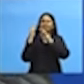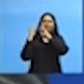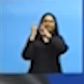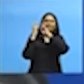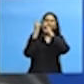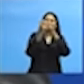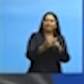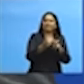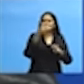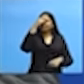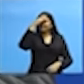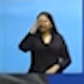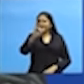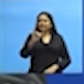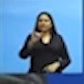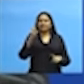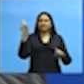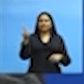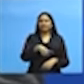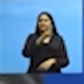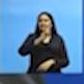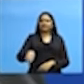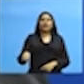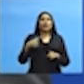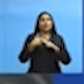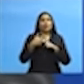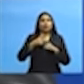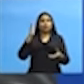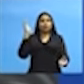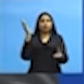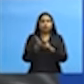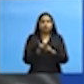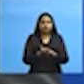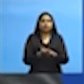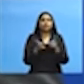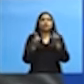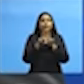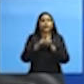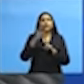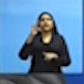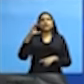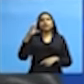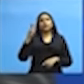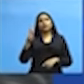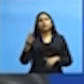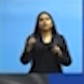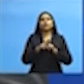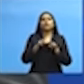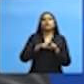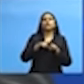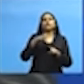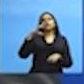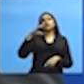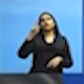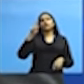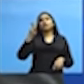este está condenado, porque o Ministério Público, o TCU e também a CGU o condenaram.